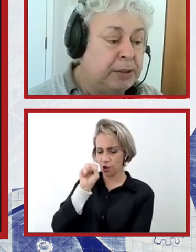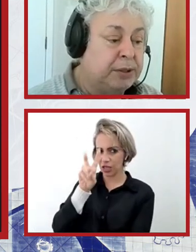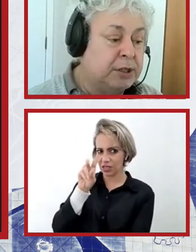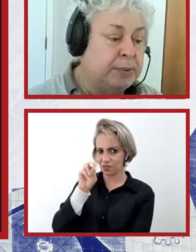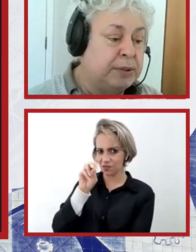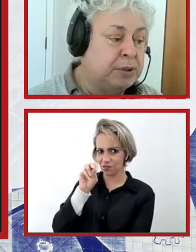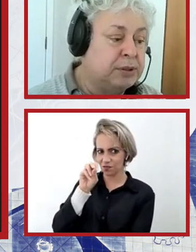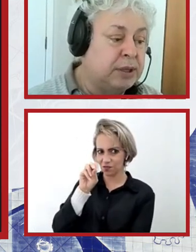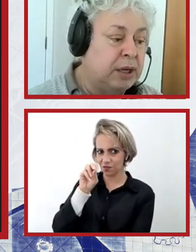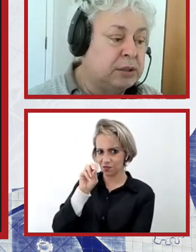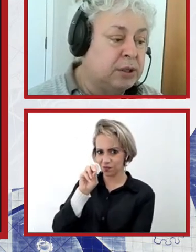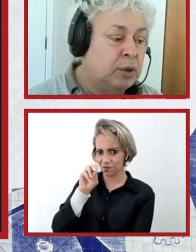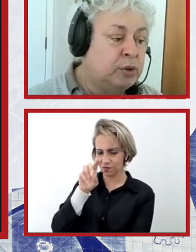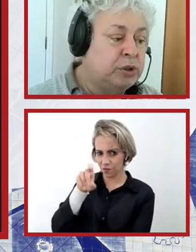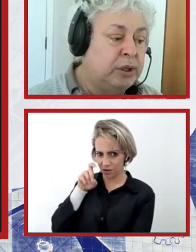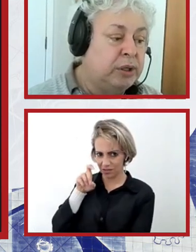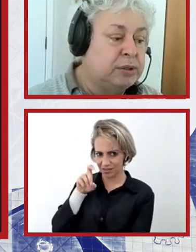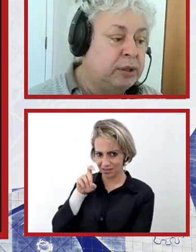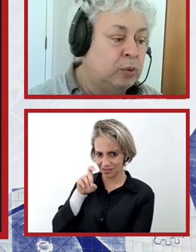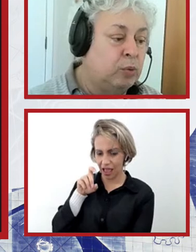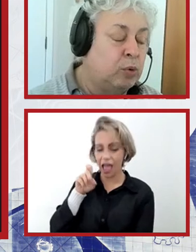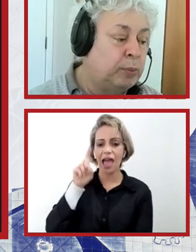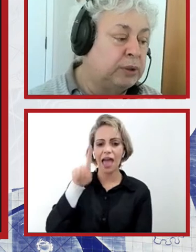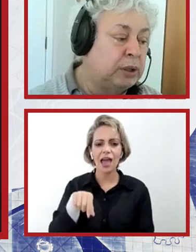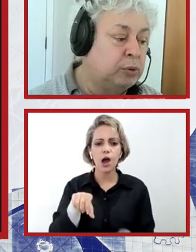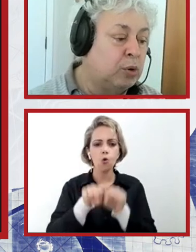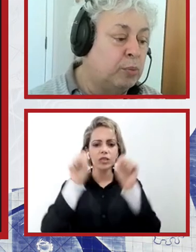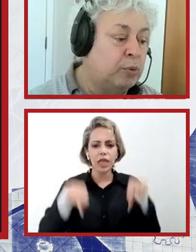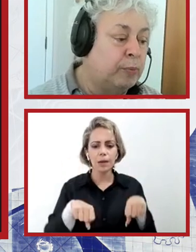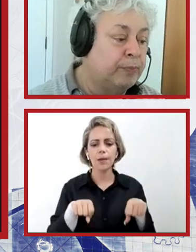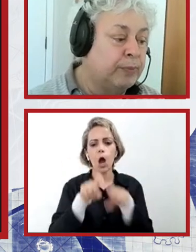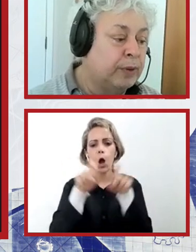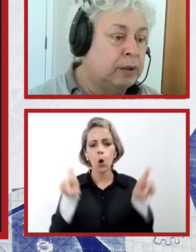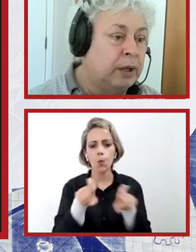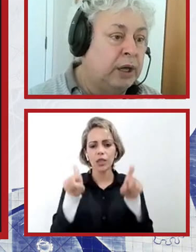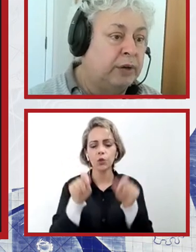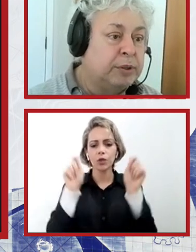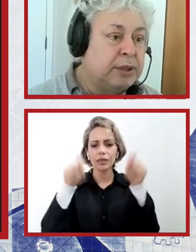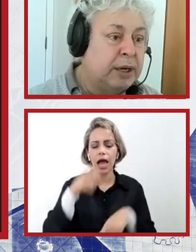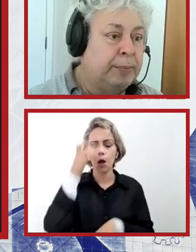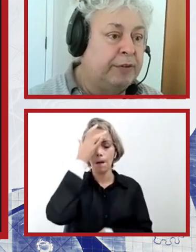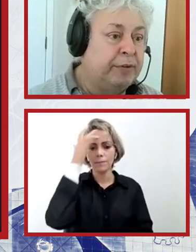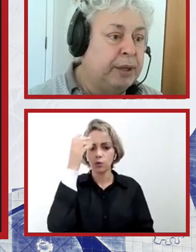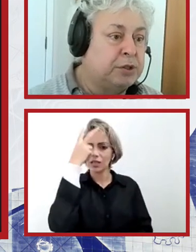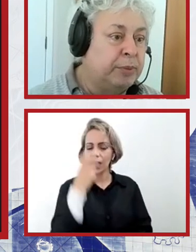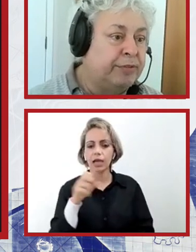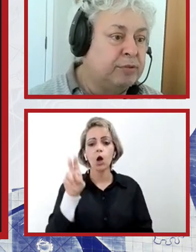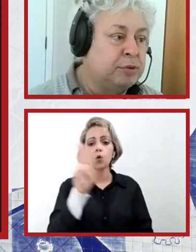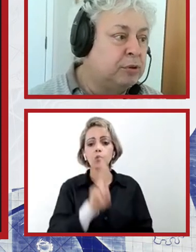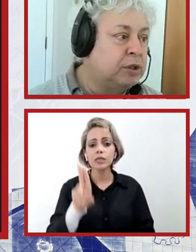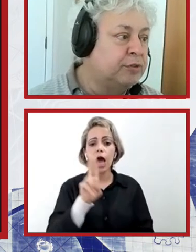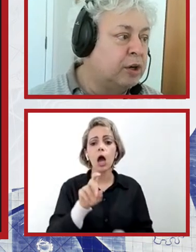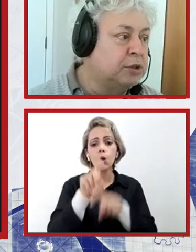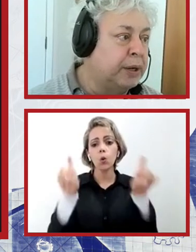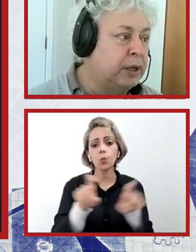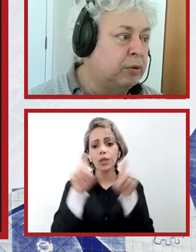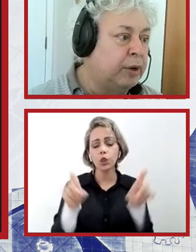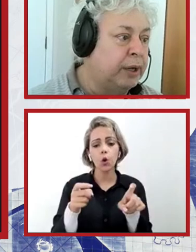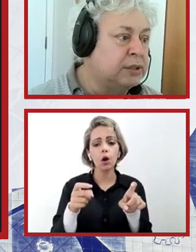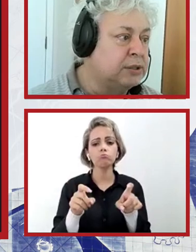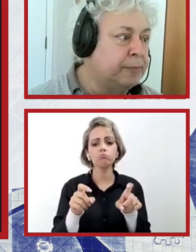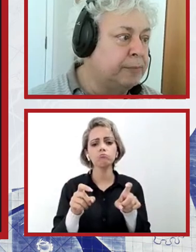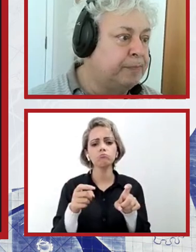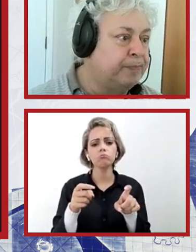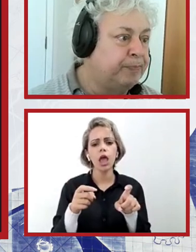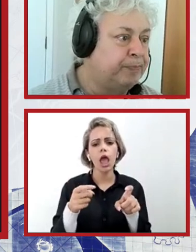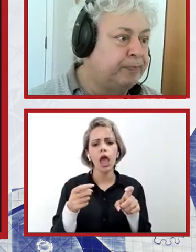que permite que as pessoas cegas utilizem um computador comum. Vou mostrar aqui brevemente como é que funciona o DOSBox, para quem